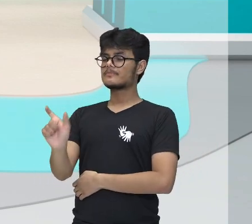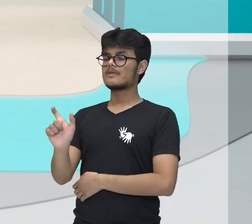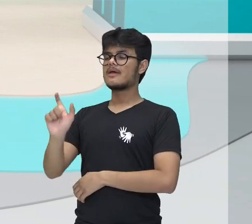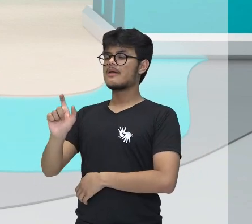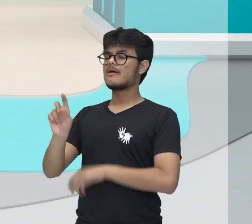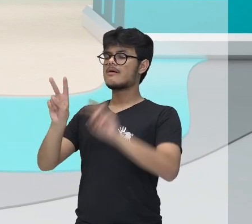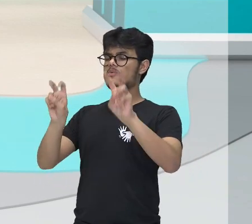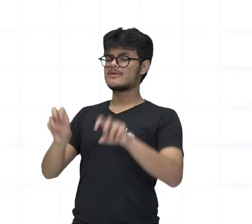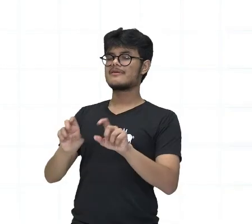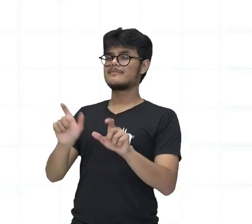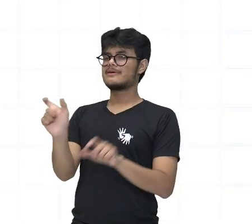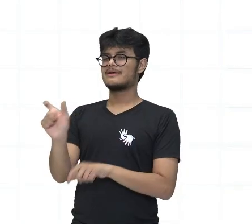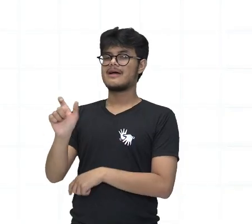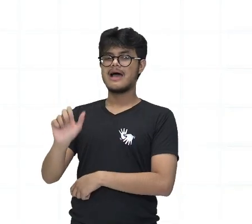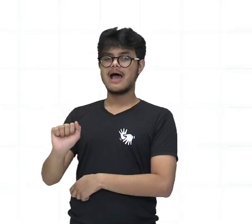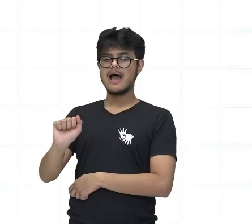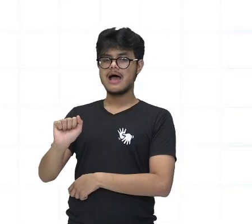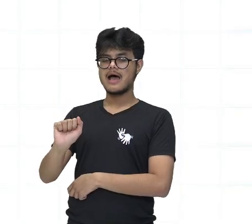aglutinante?